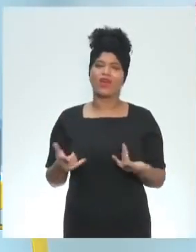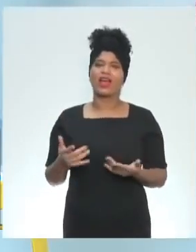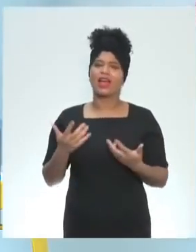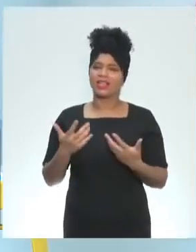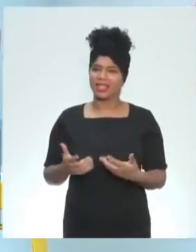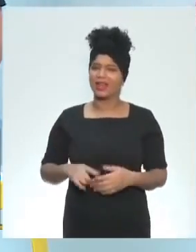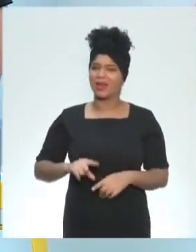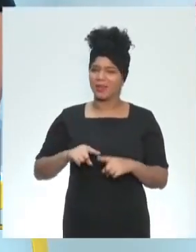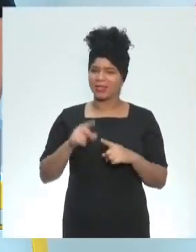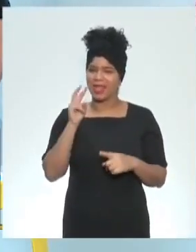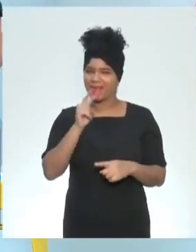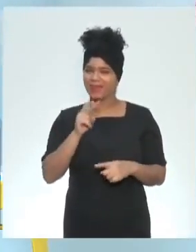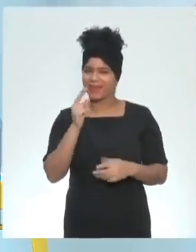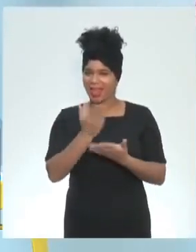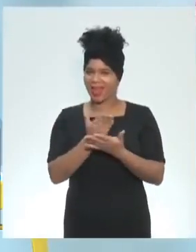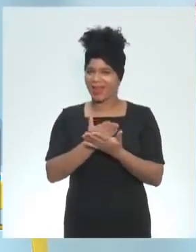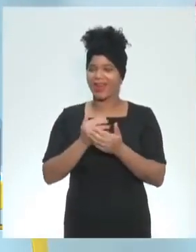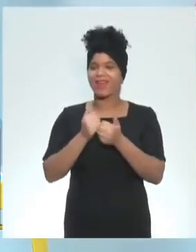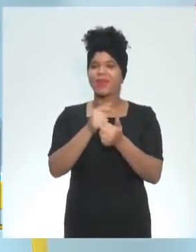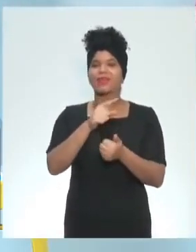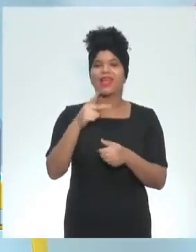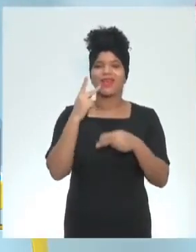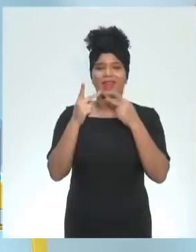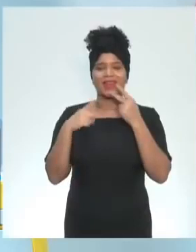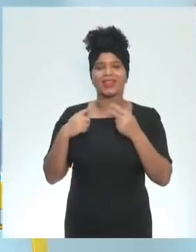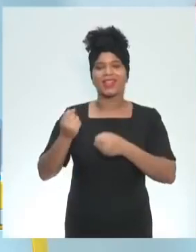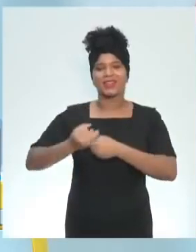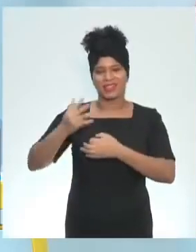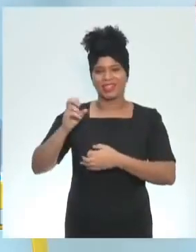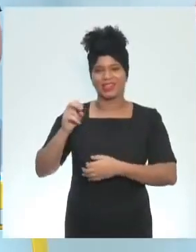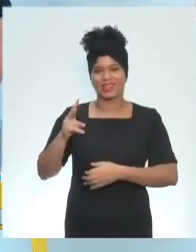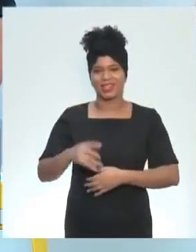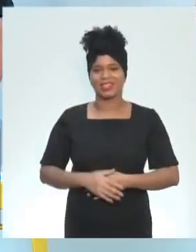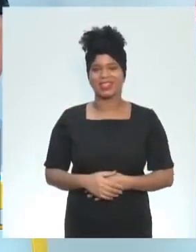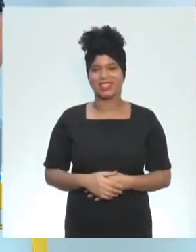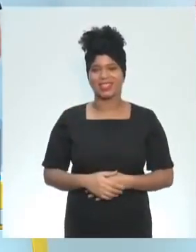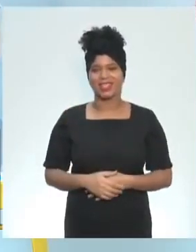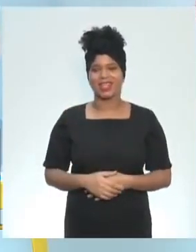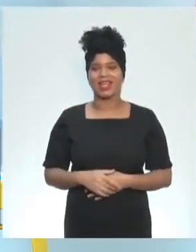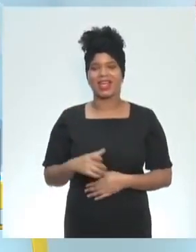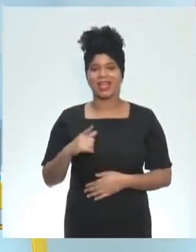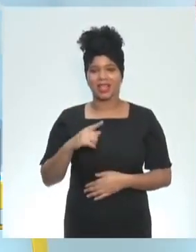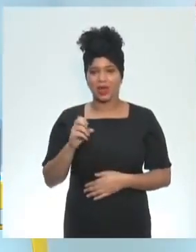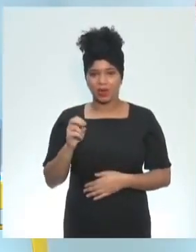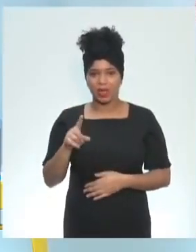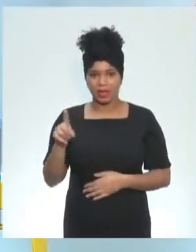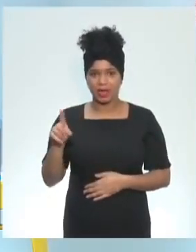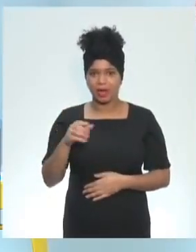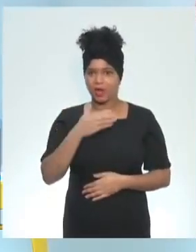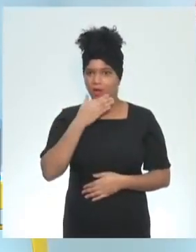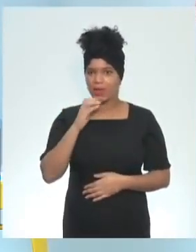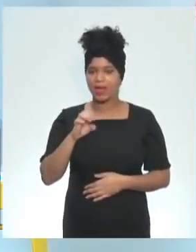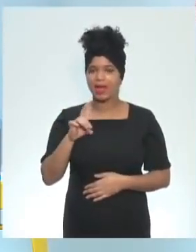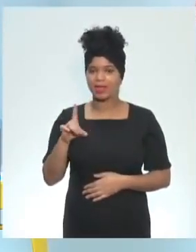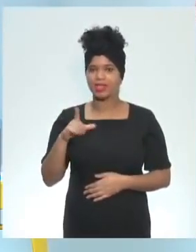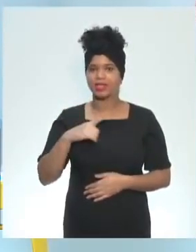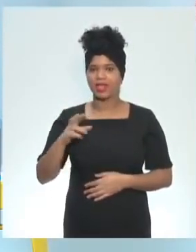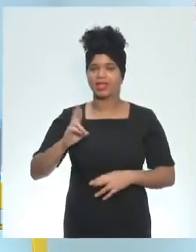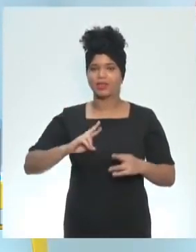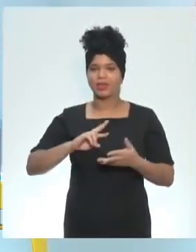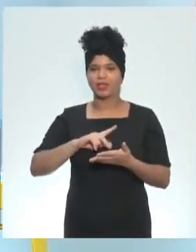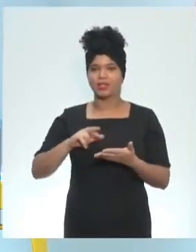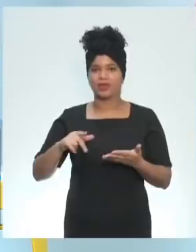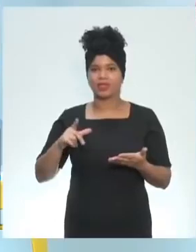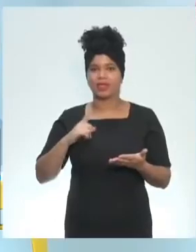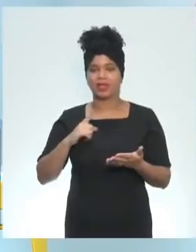estava cansado mas ele está assistindo a aula e acompanhando que vocês tão falando aí no chat também tá bom mas vai de Tá ok sim a gente tem várias respostas realmente